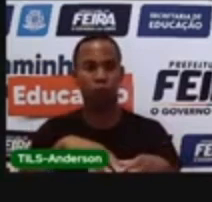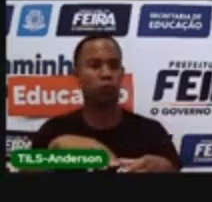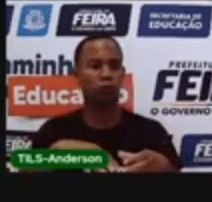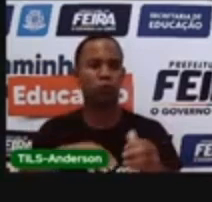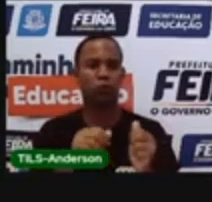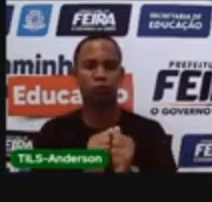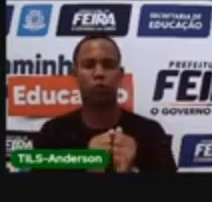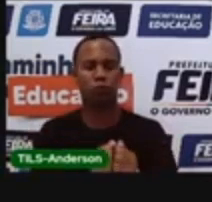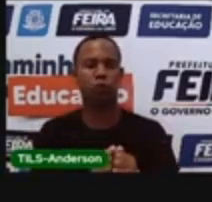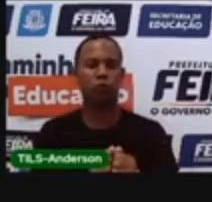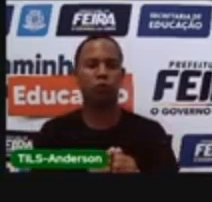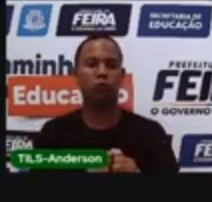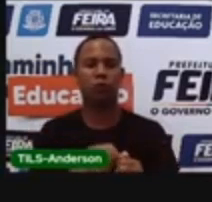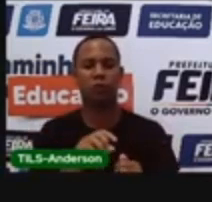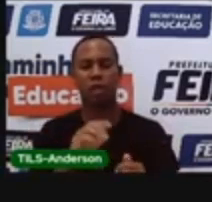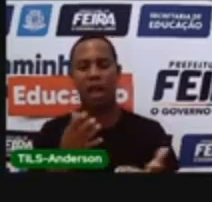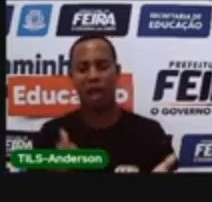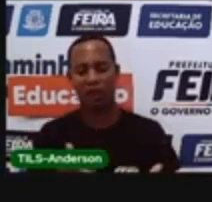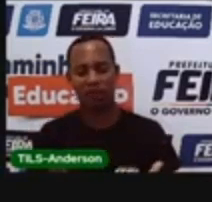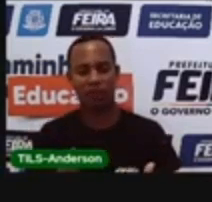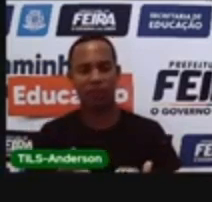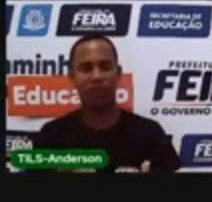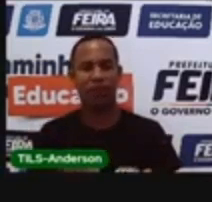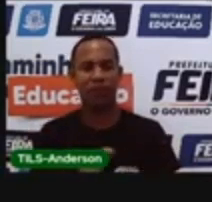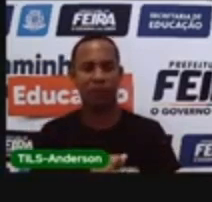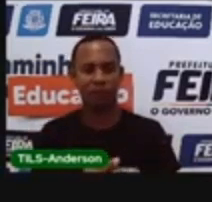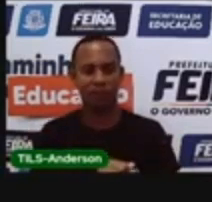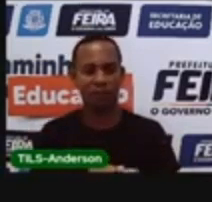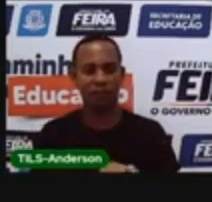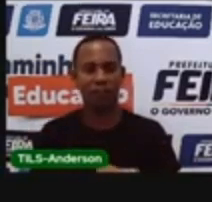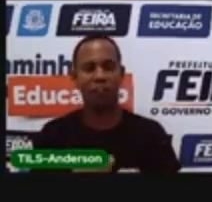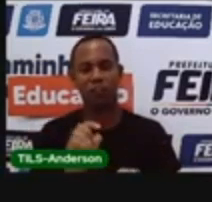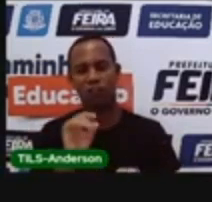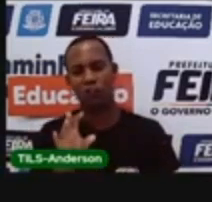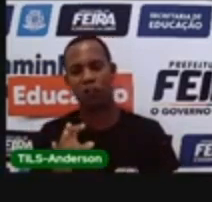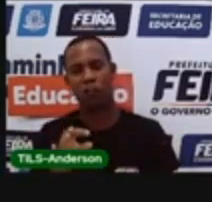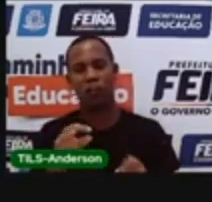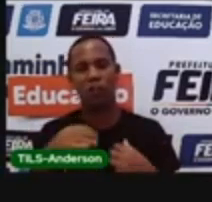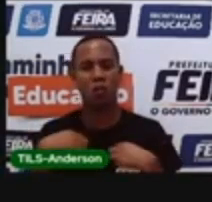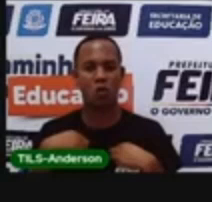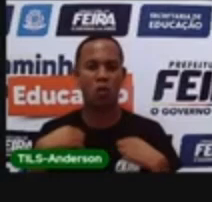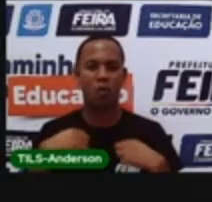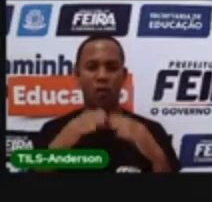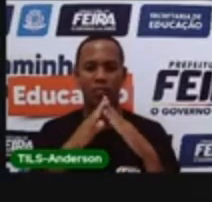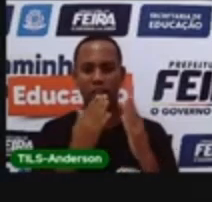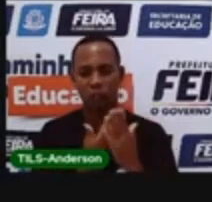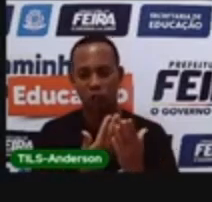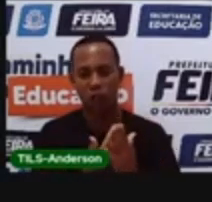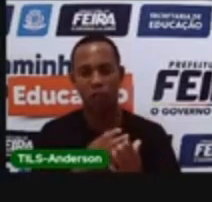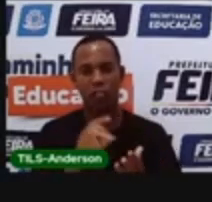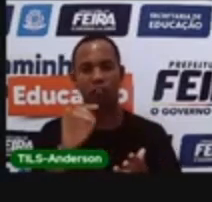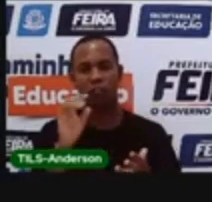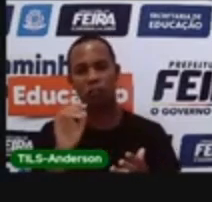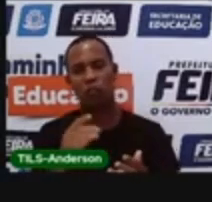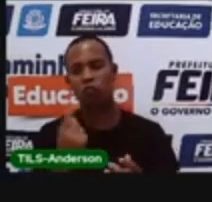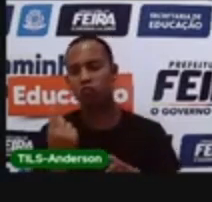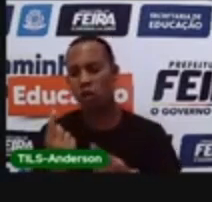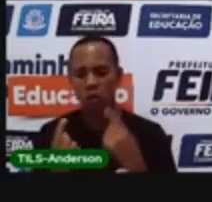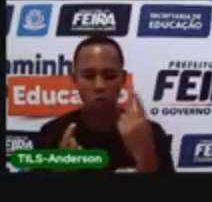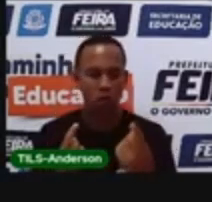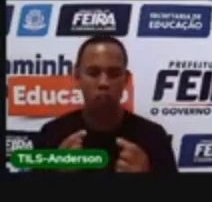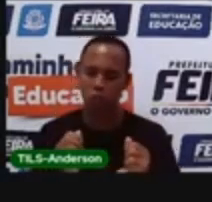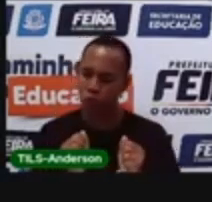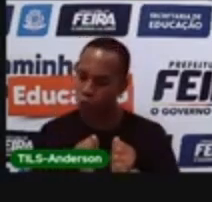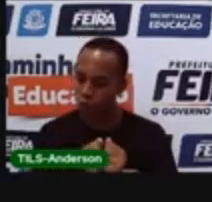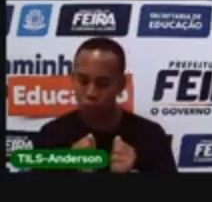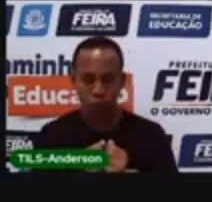uma vez, para não ficar, vou ligar agora para lavar só a farda da escola. Vou ligar agora só para isso, não.